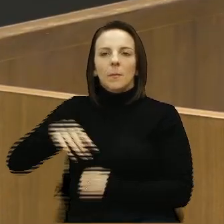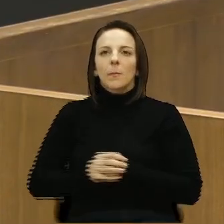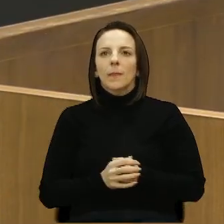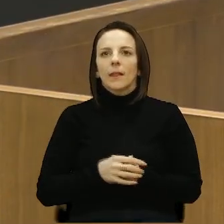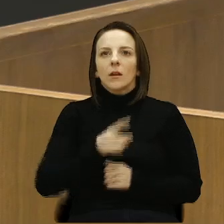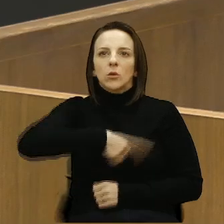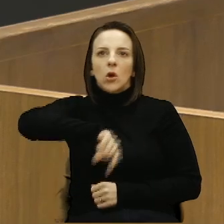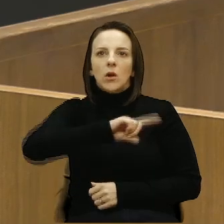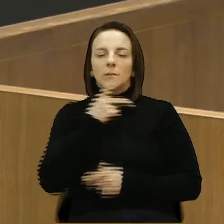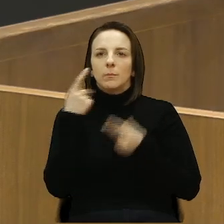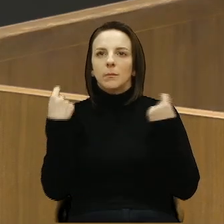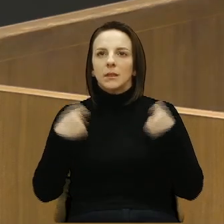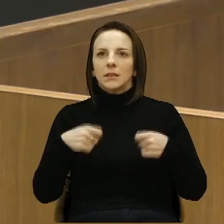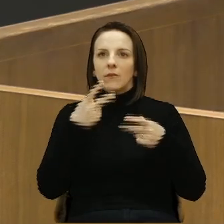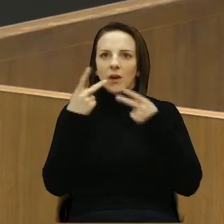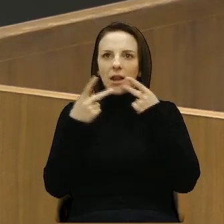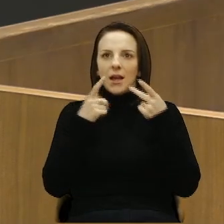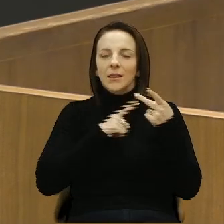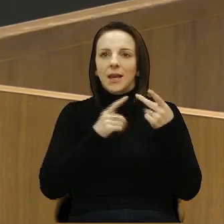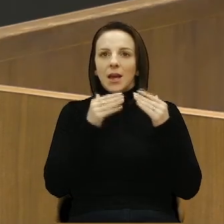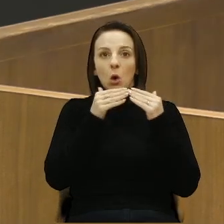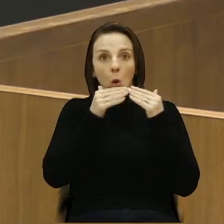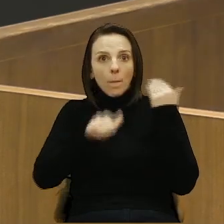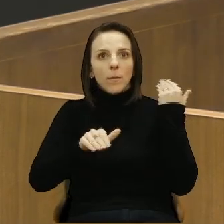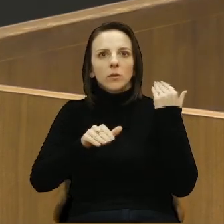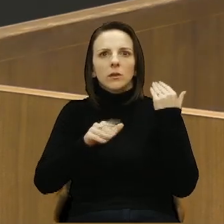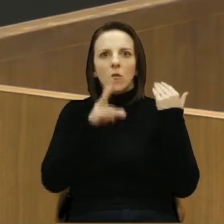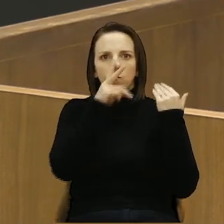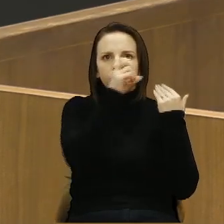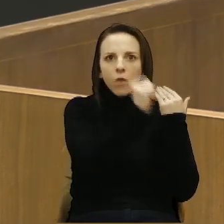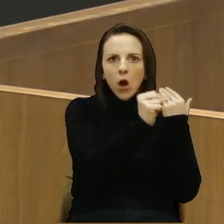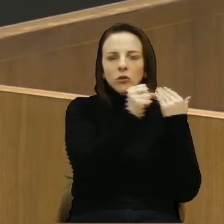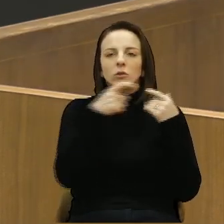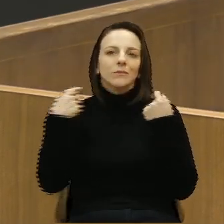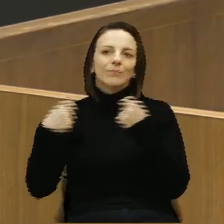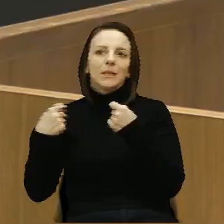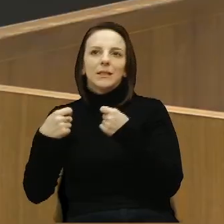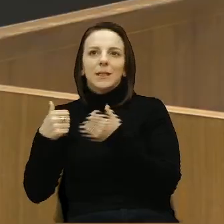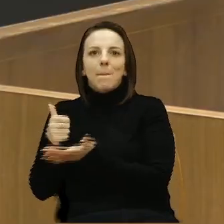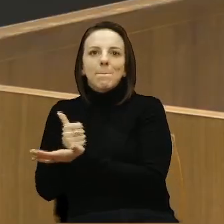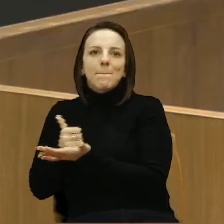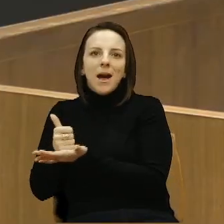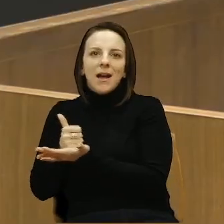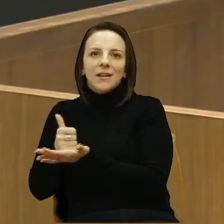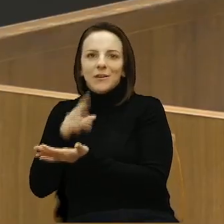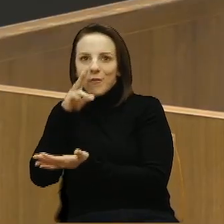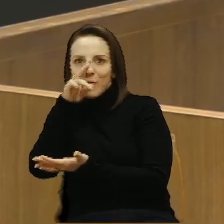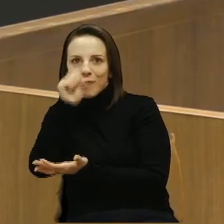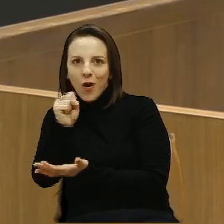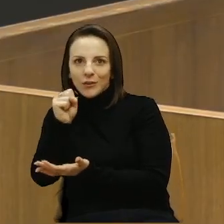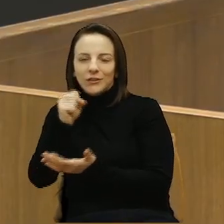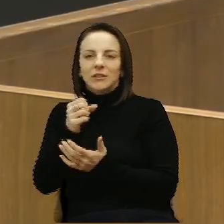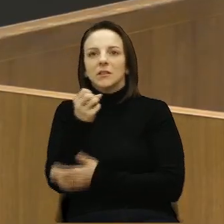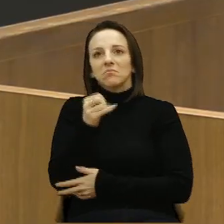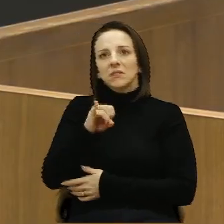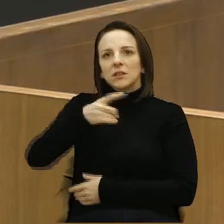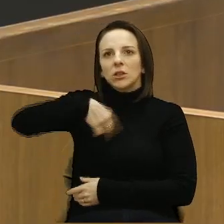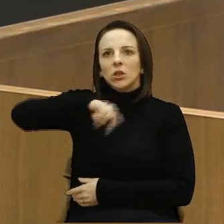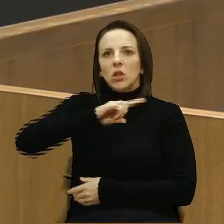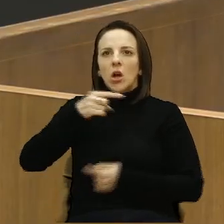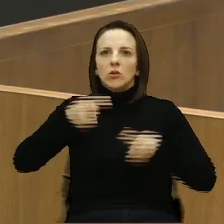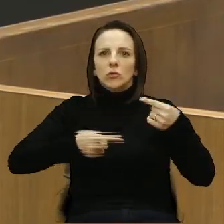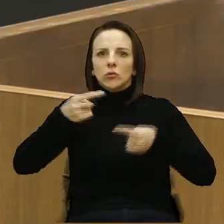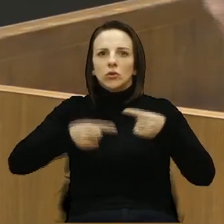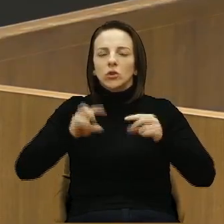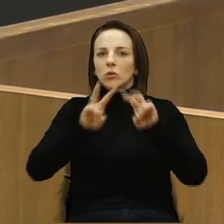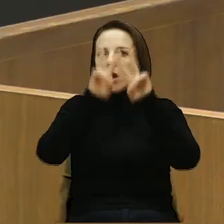ver, para ter uma oposição forte, tem que ter uma base forte. Se nós estamos aqui debatendo assuntos de interesse da nossa